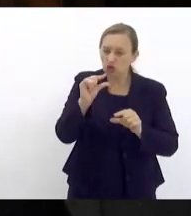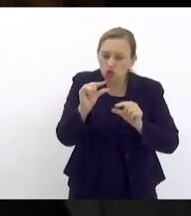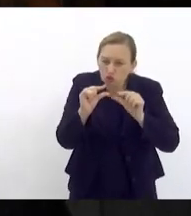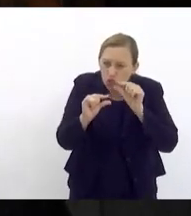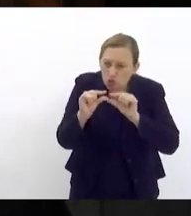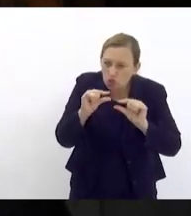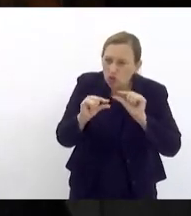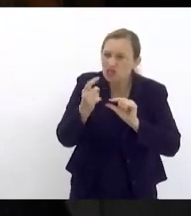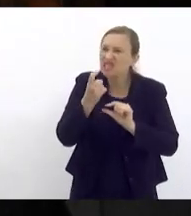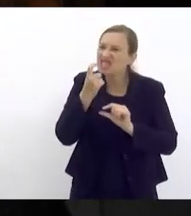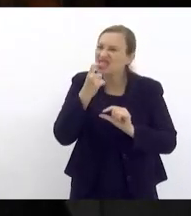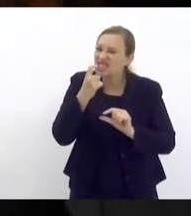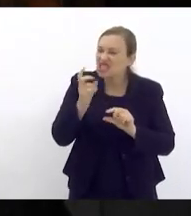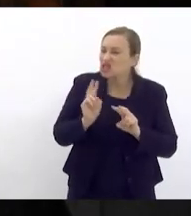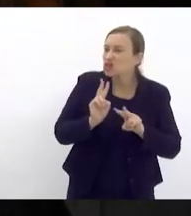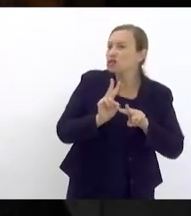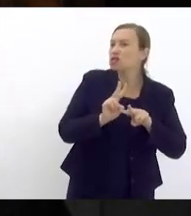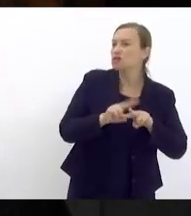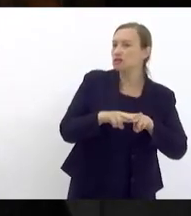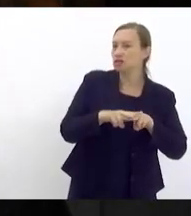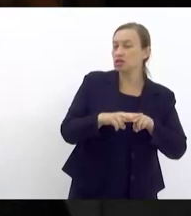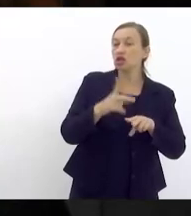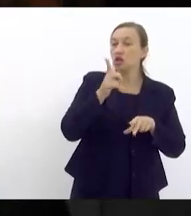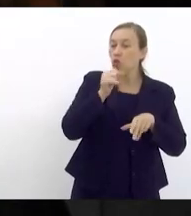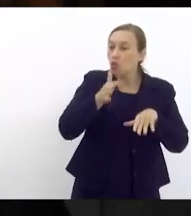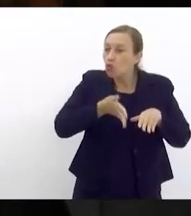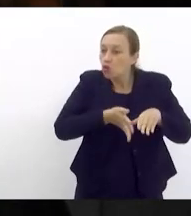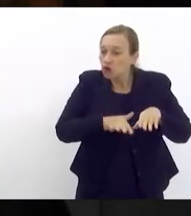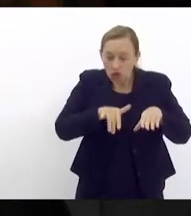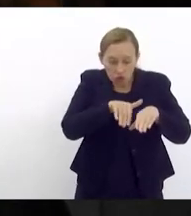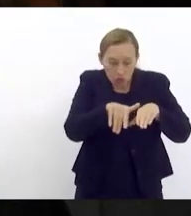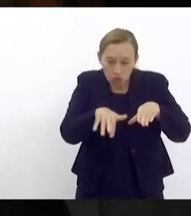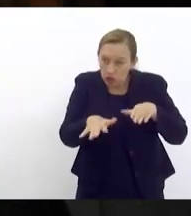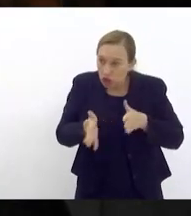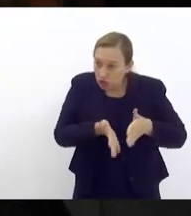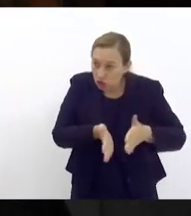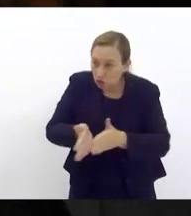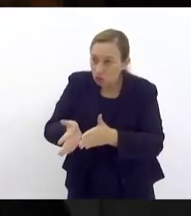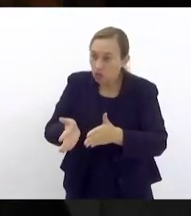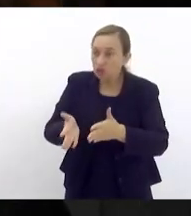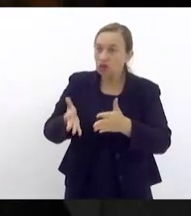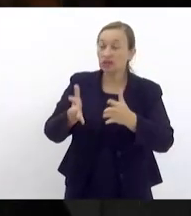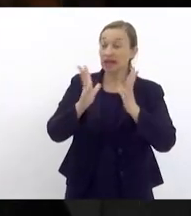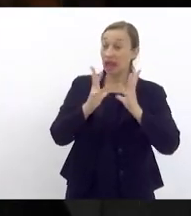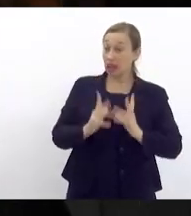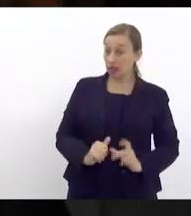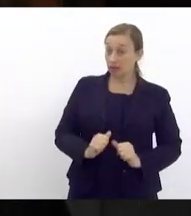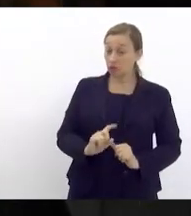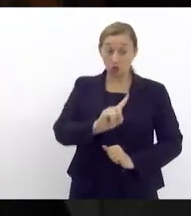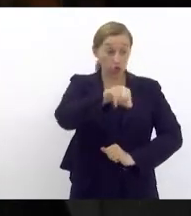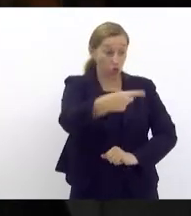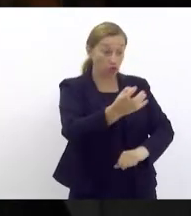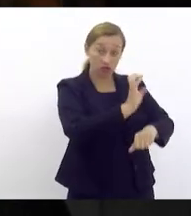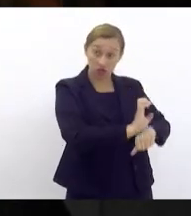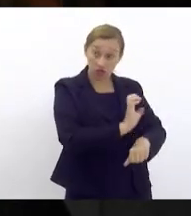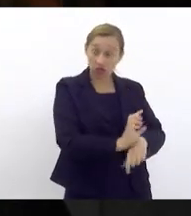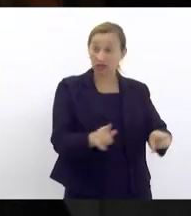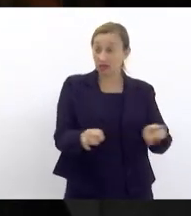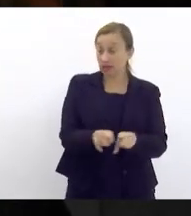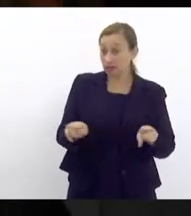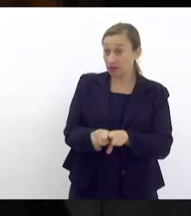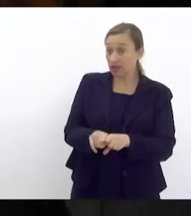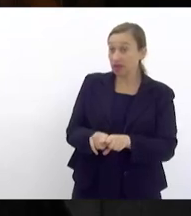apreendidos e atualmente o rio tá livre disso e outros estados estão fazendo deputados Jari meu companheiro